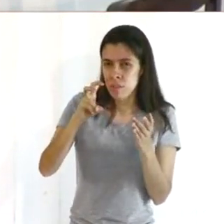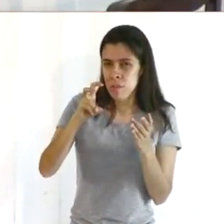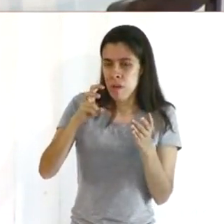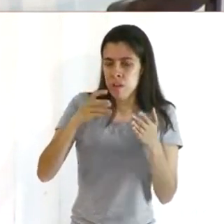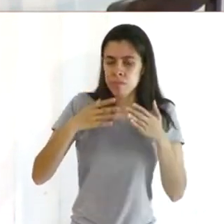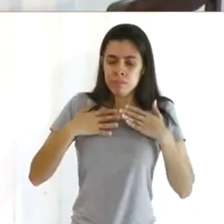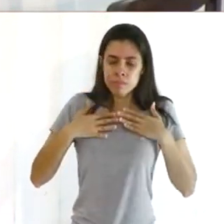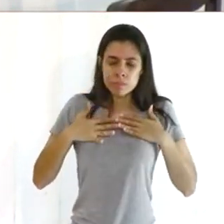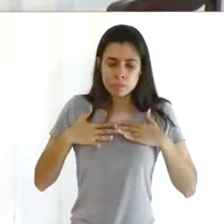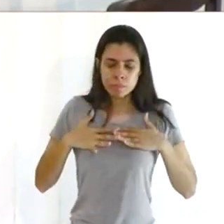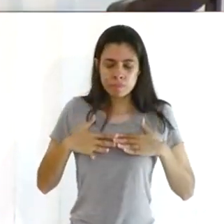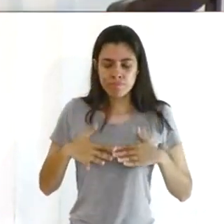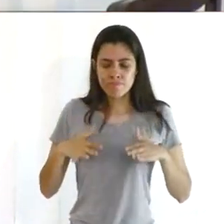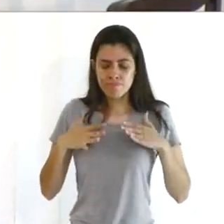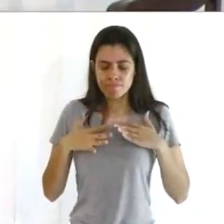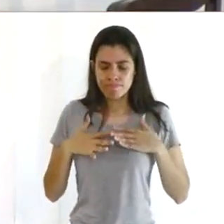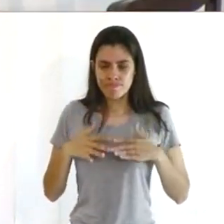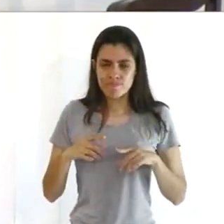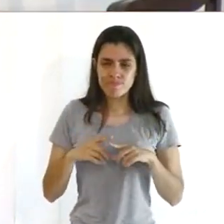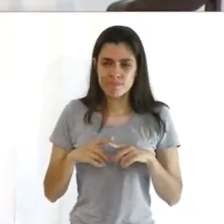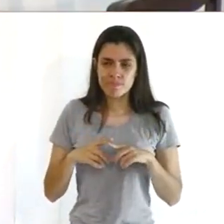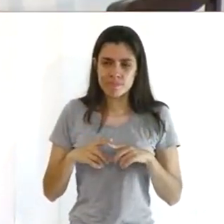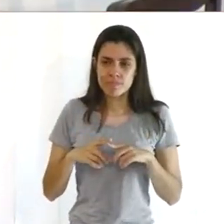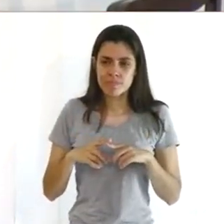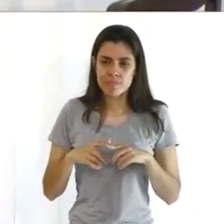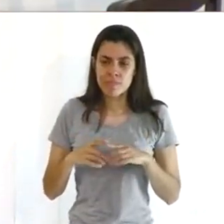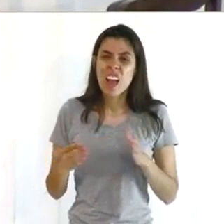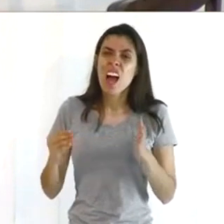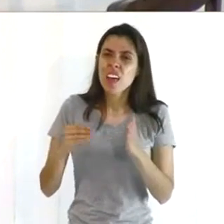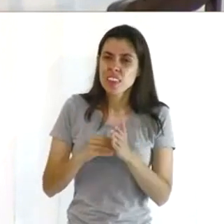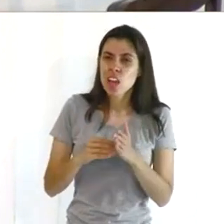confio na tua graça.